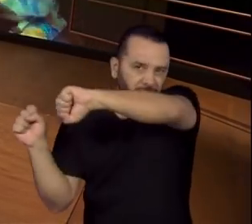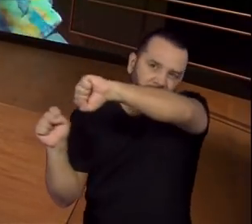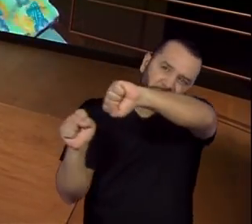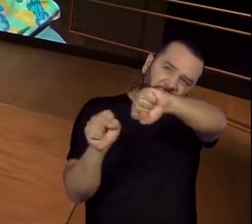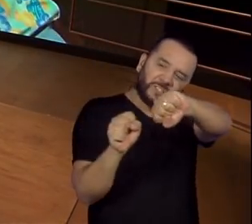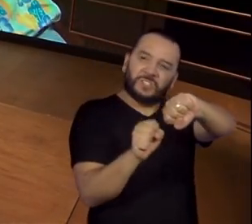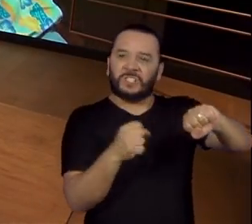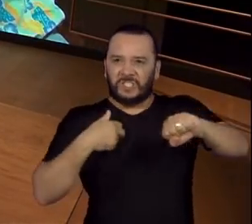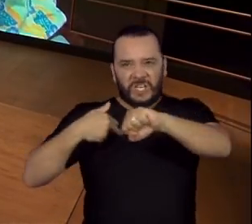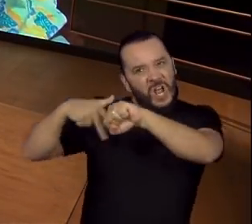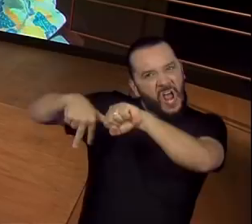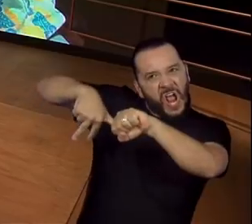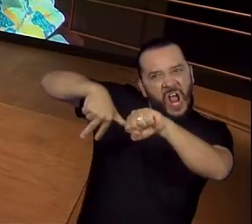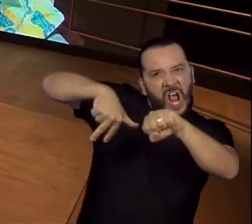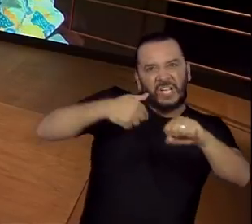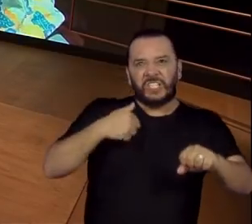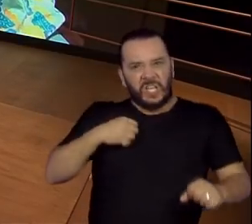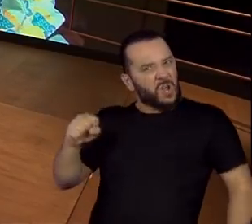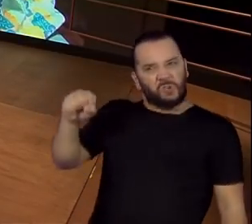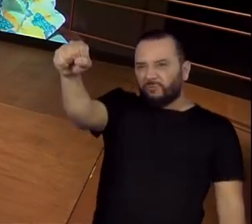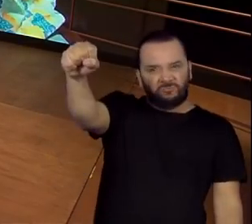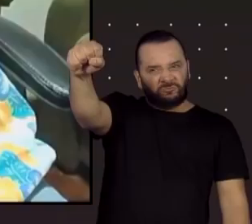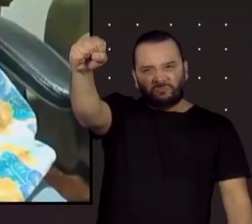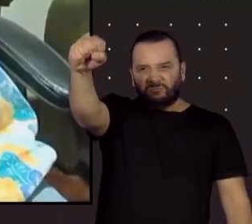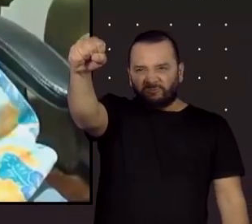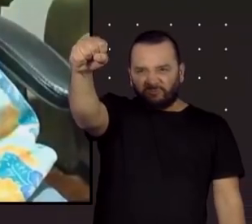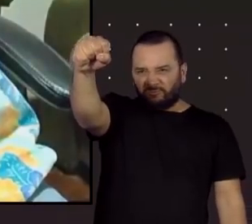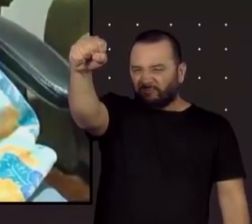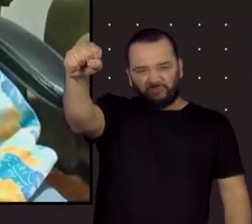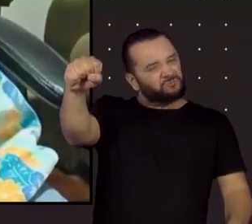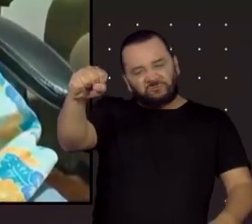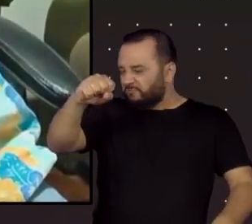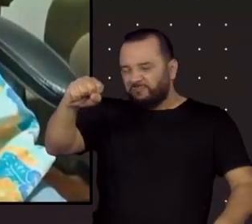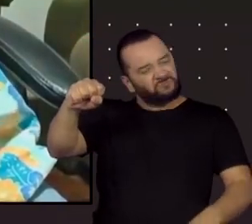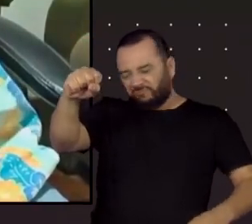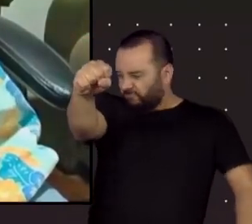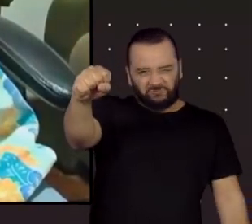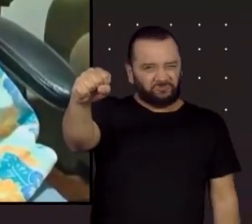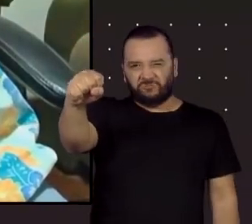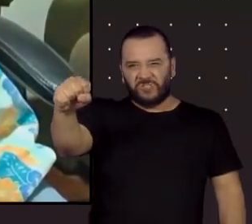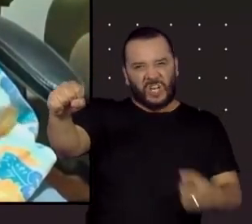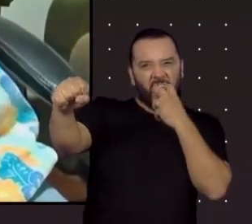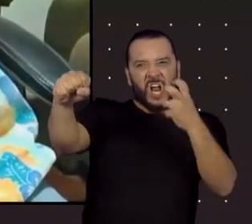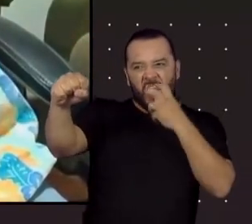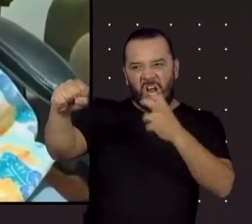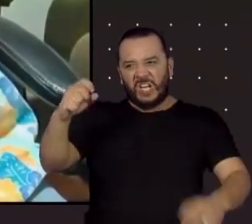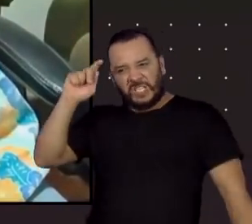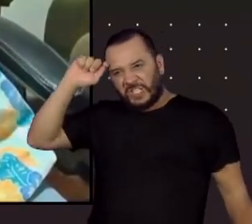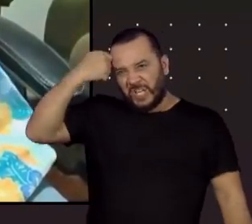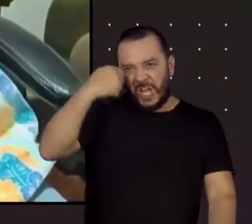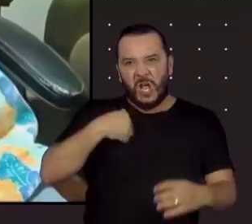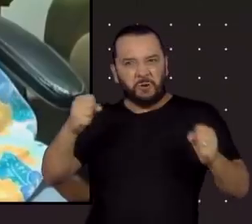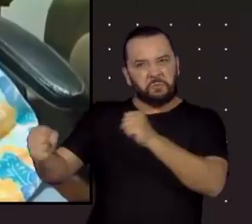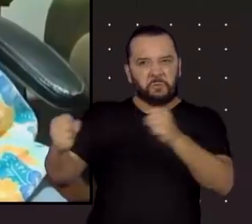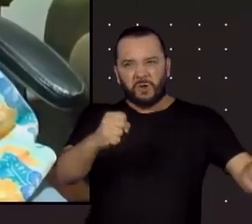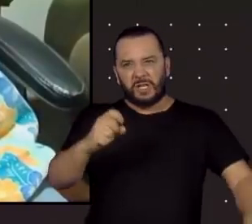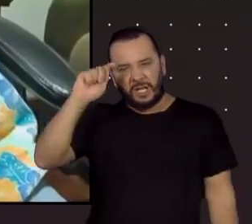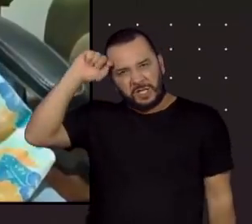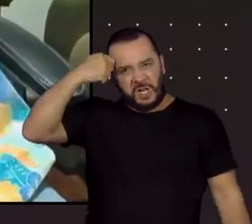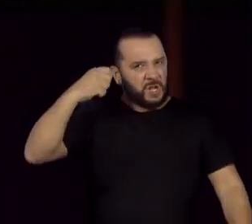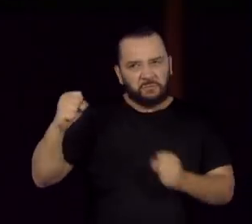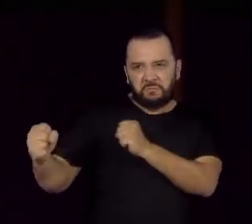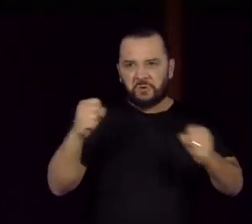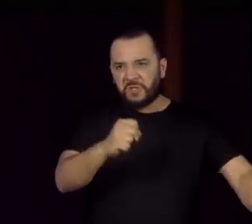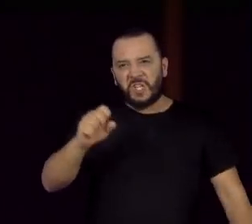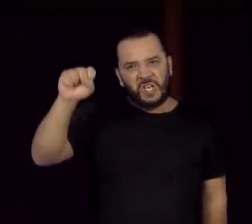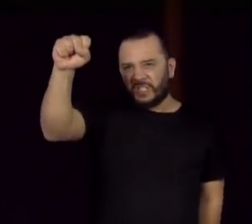e eu com um punho cerrado para cima, gritando, Black Power, Black